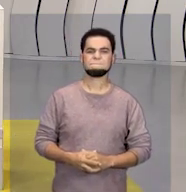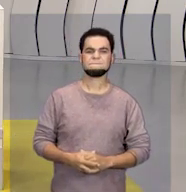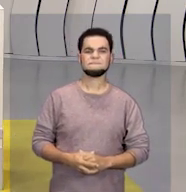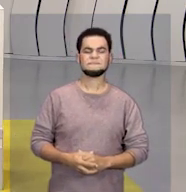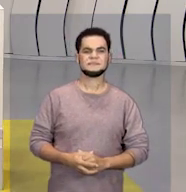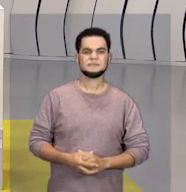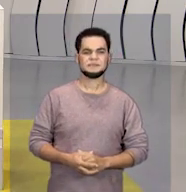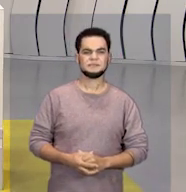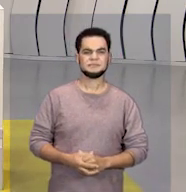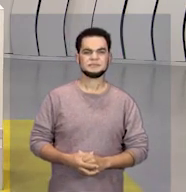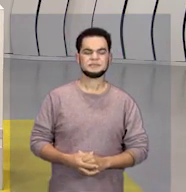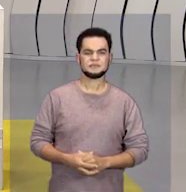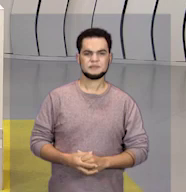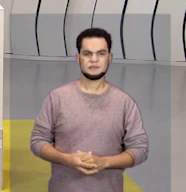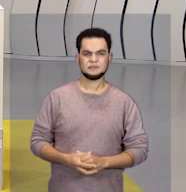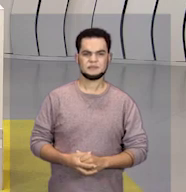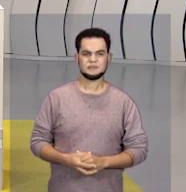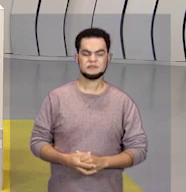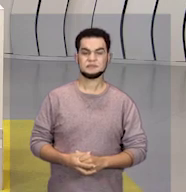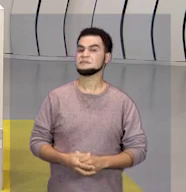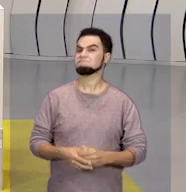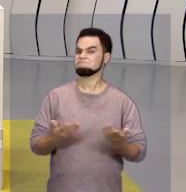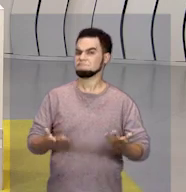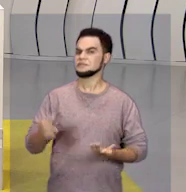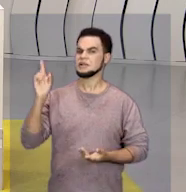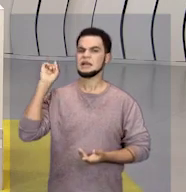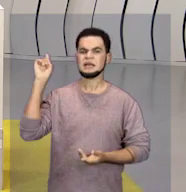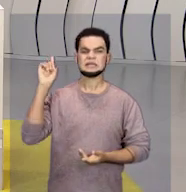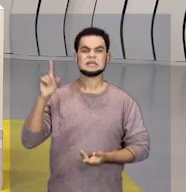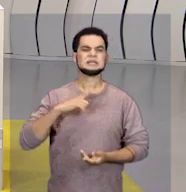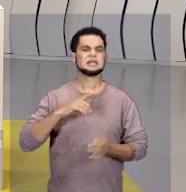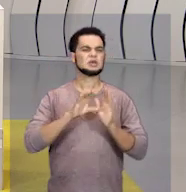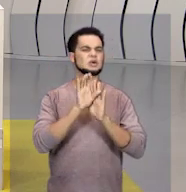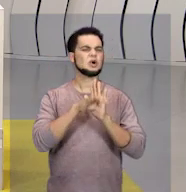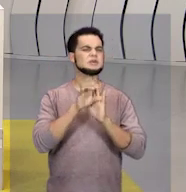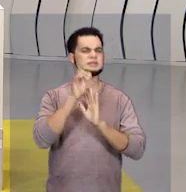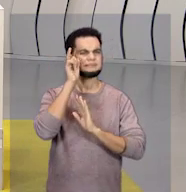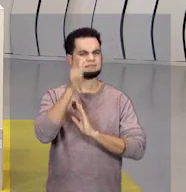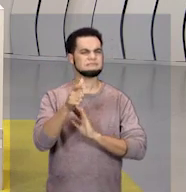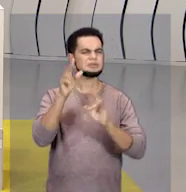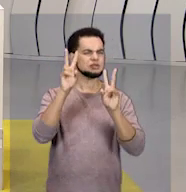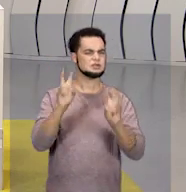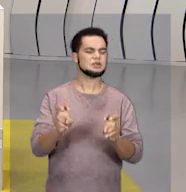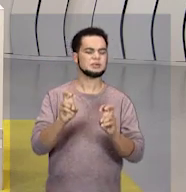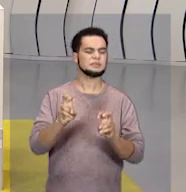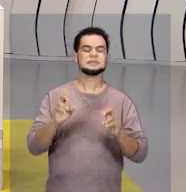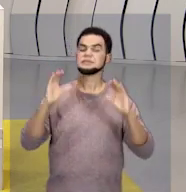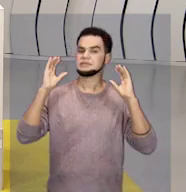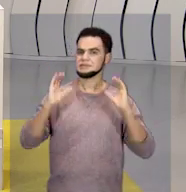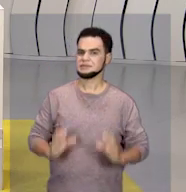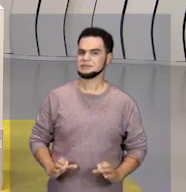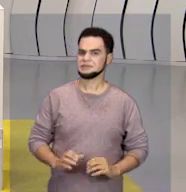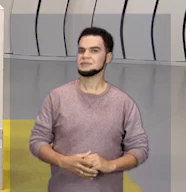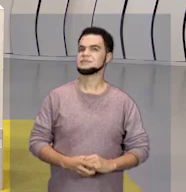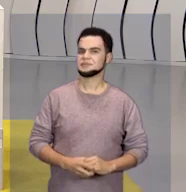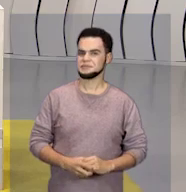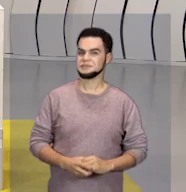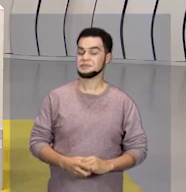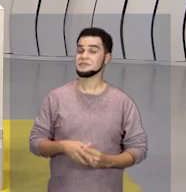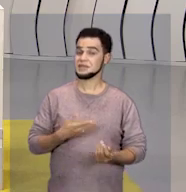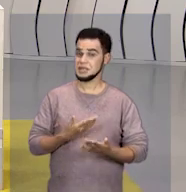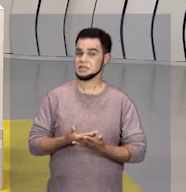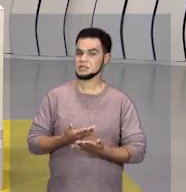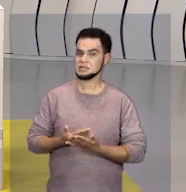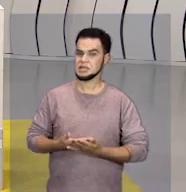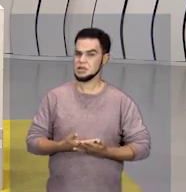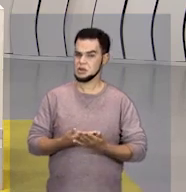vem um conceito interessante de cidadania, tá? Essa aula que a gente está tendo aqui,